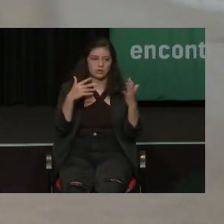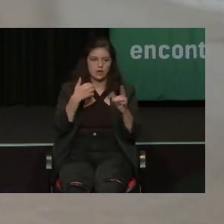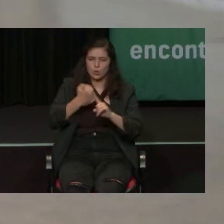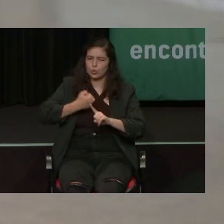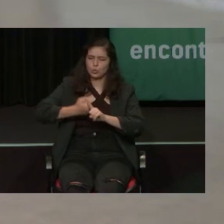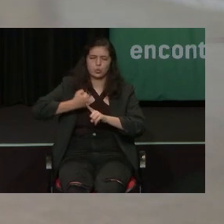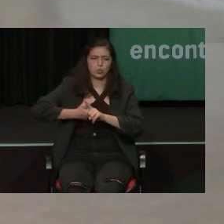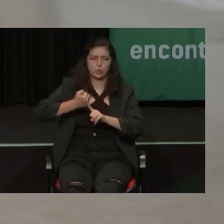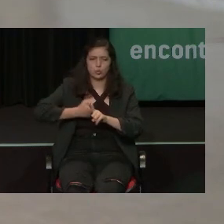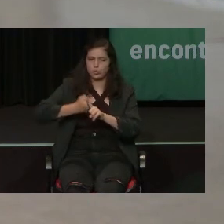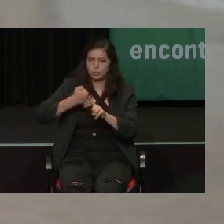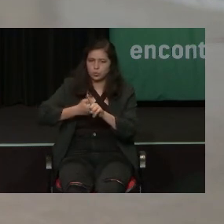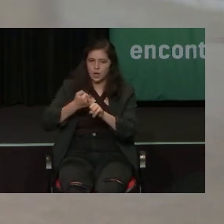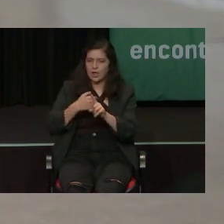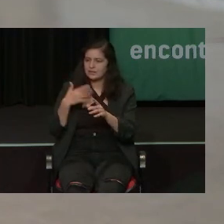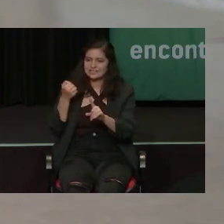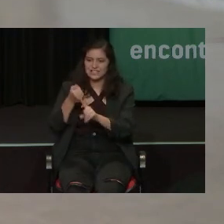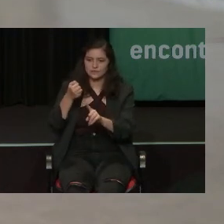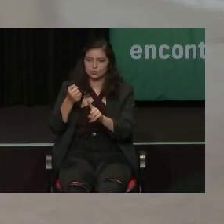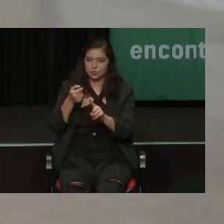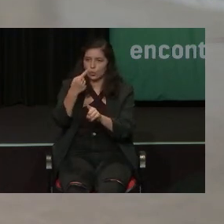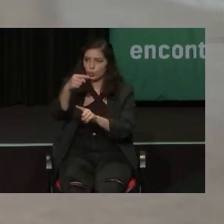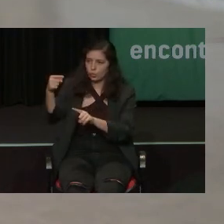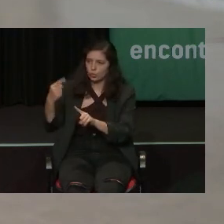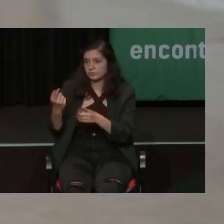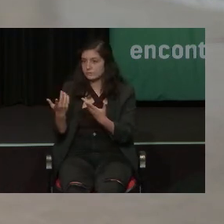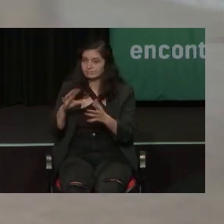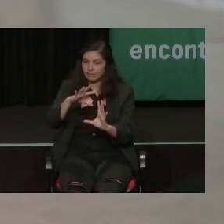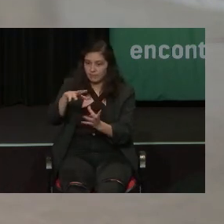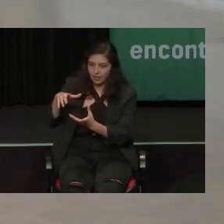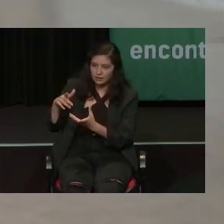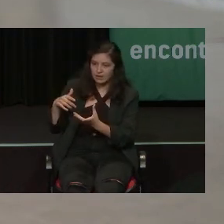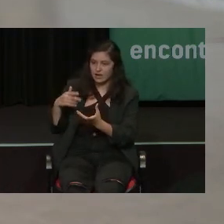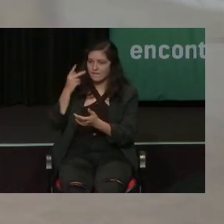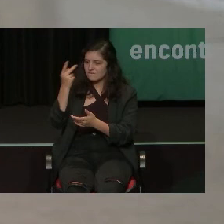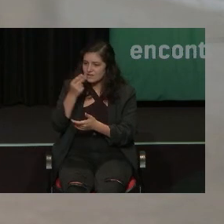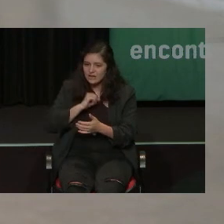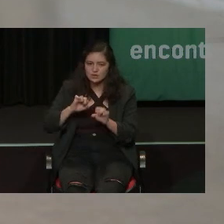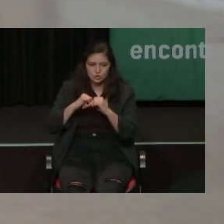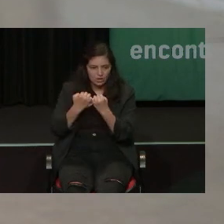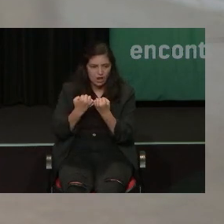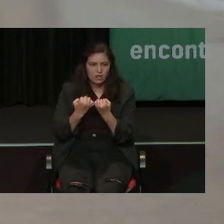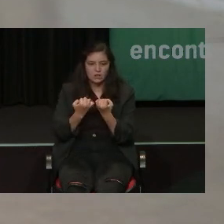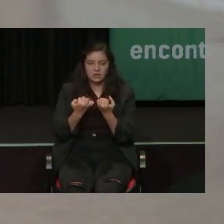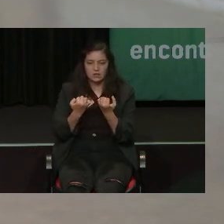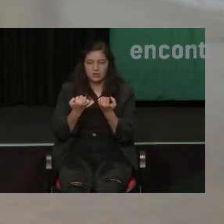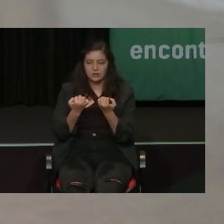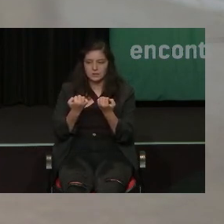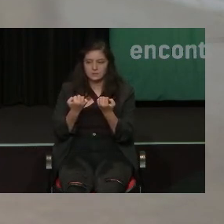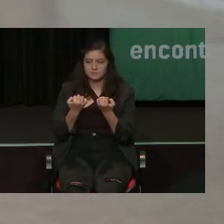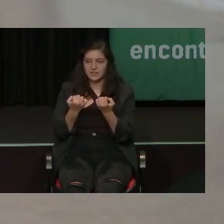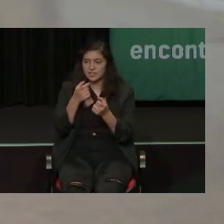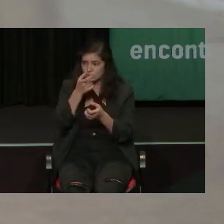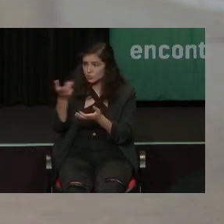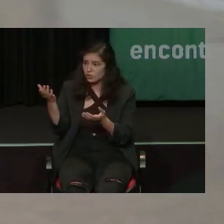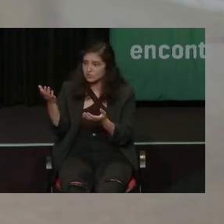parar contra os grandes desafios que o nosso planeta, a nossa vida, a nossa sociedade, que as